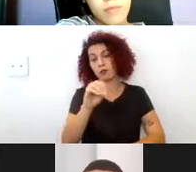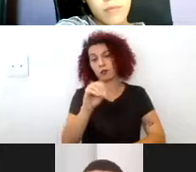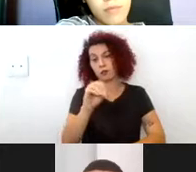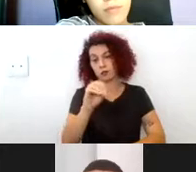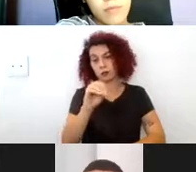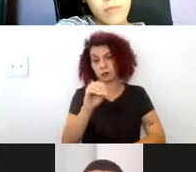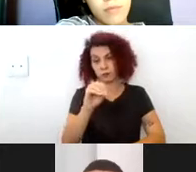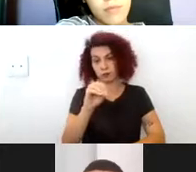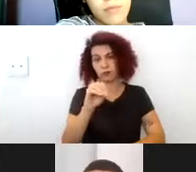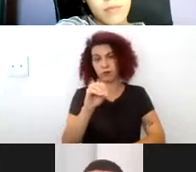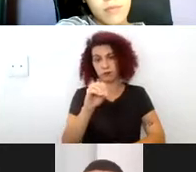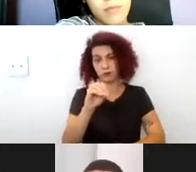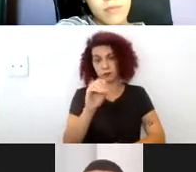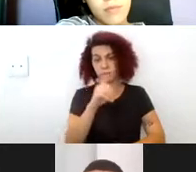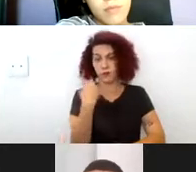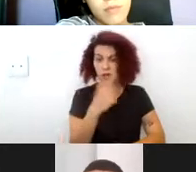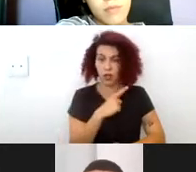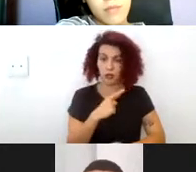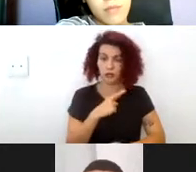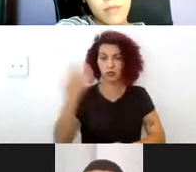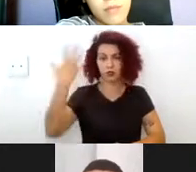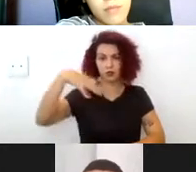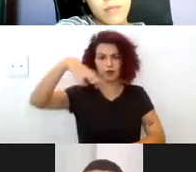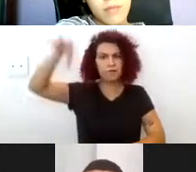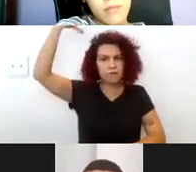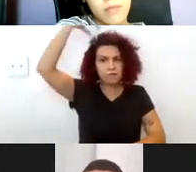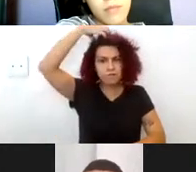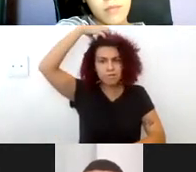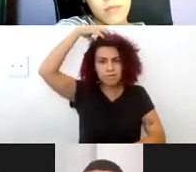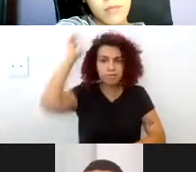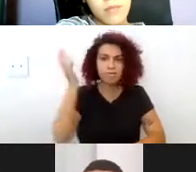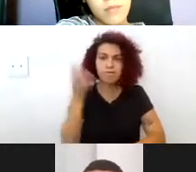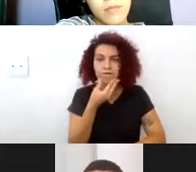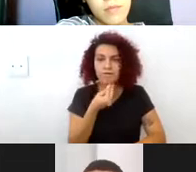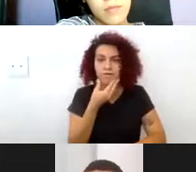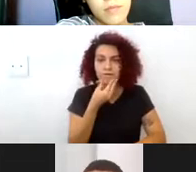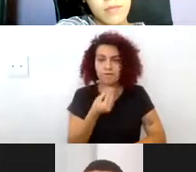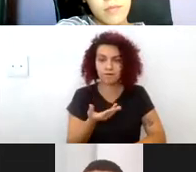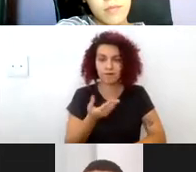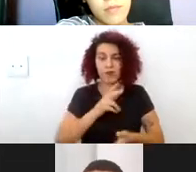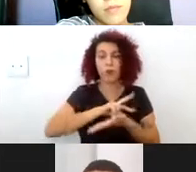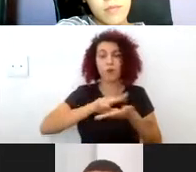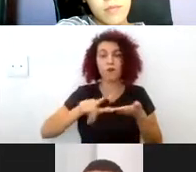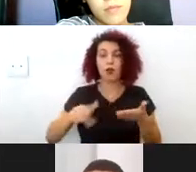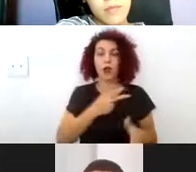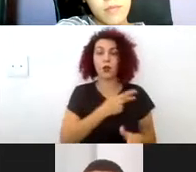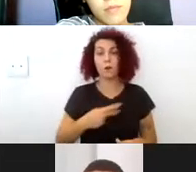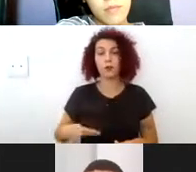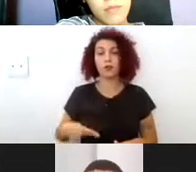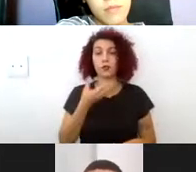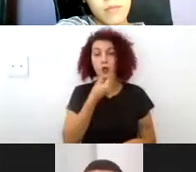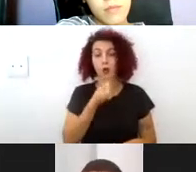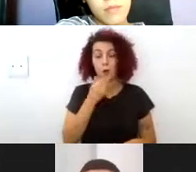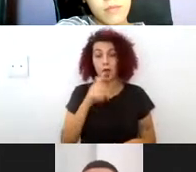teve Rei e a gente teve Imperador e a gente teve milhares de presidentes até chegar uma mulher